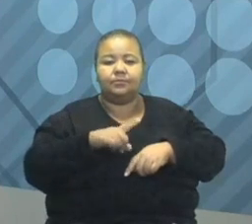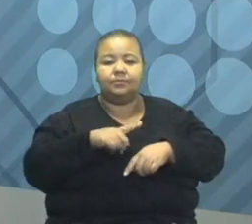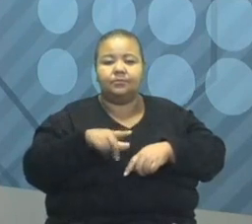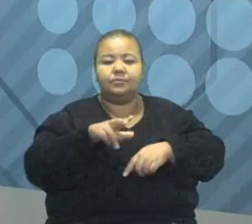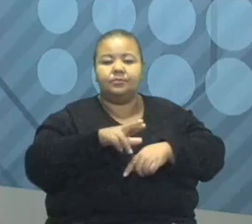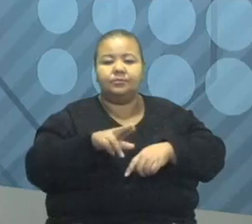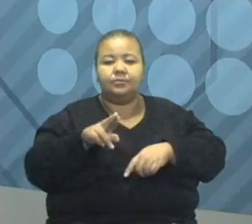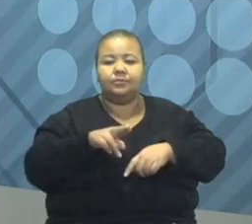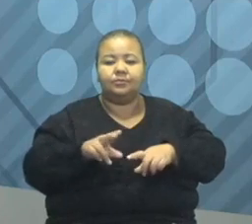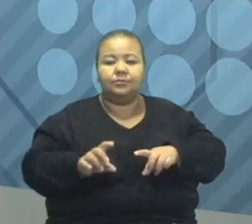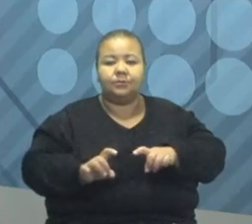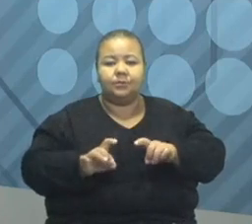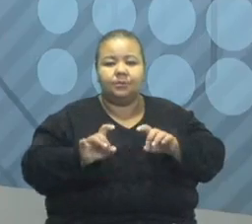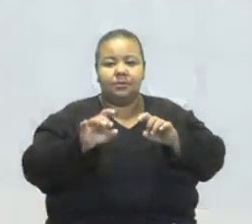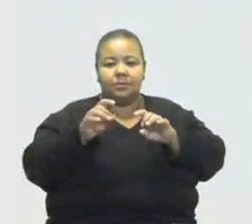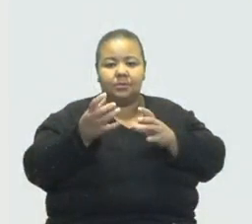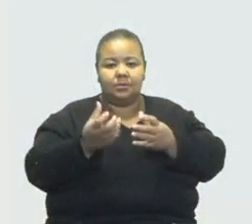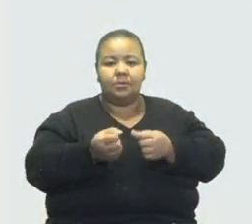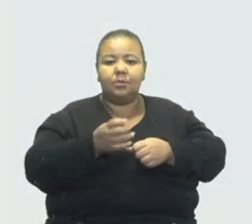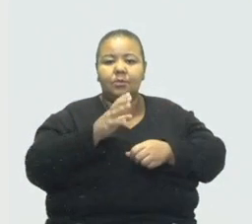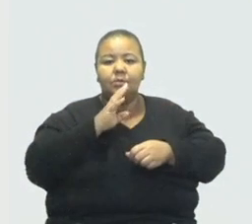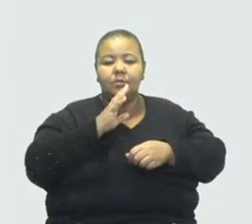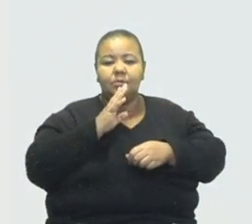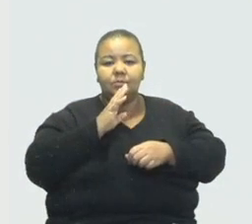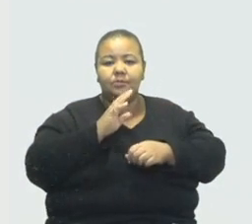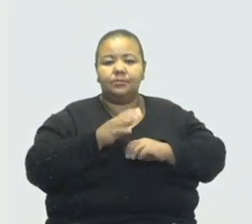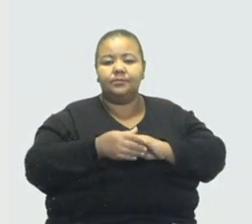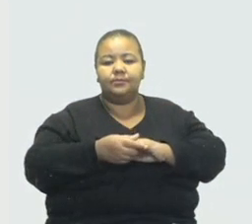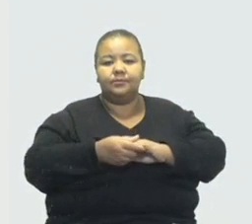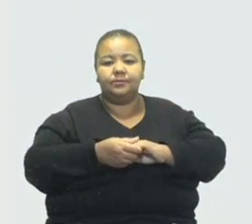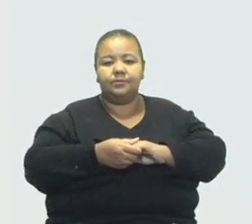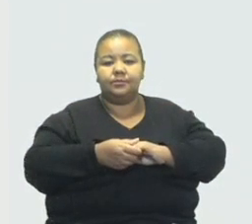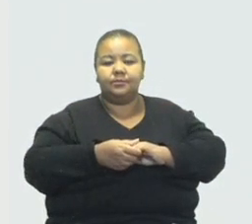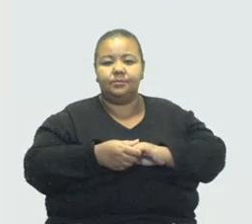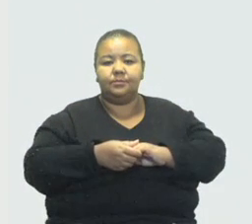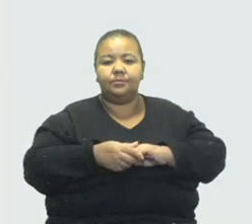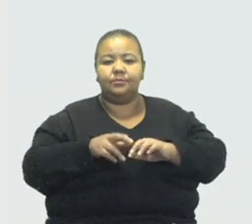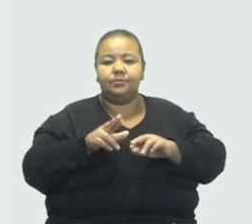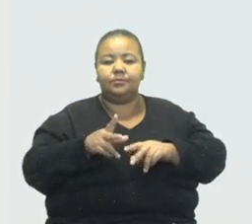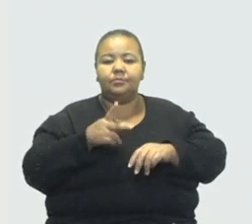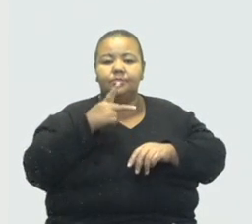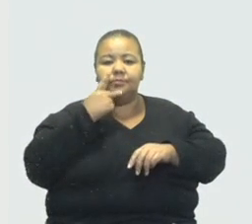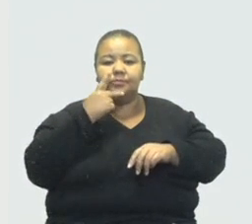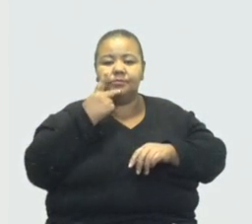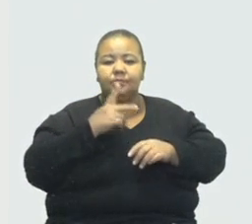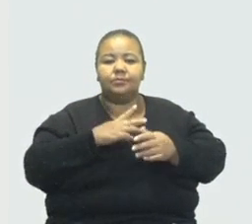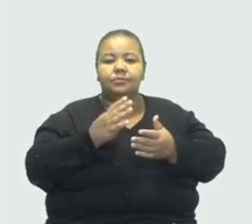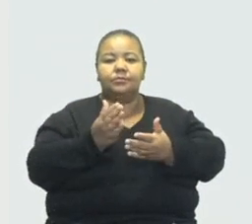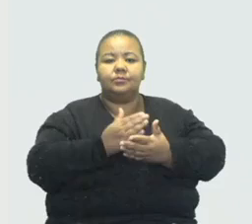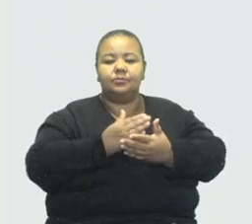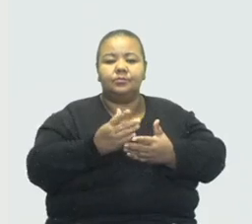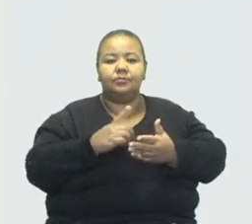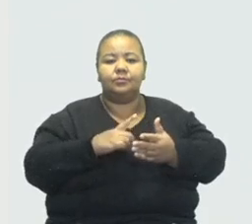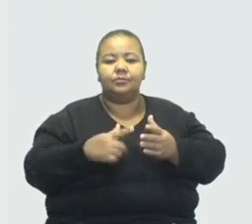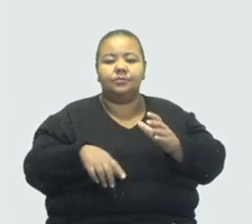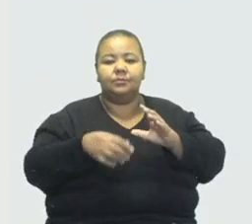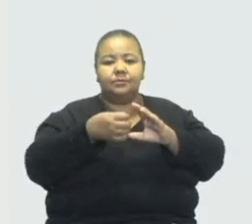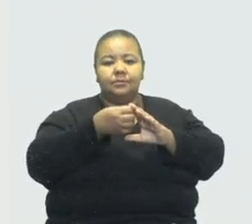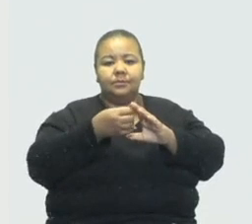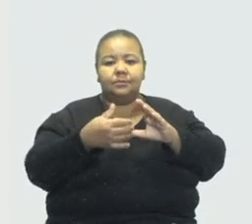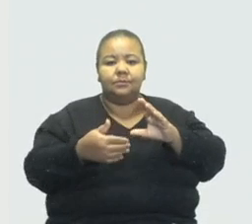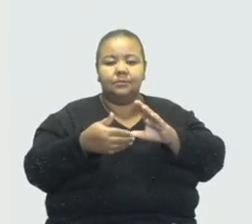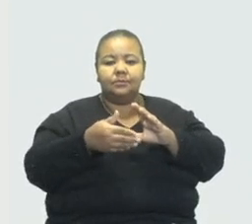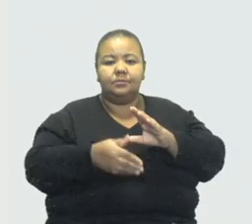uma nomenclatura especial. Vamos conhecê-las? Então, como eu comentei, algumas matrizes possuem certas